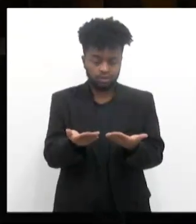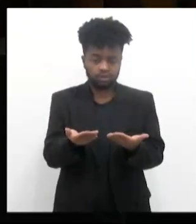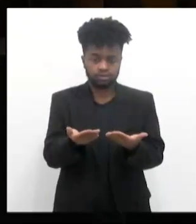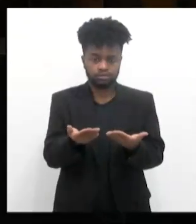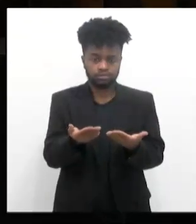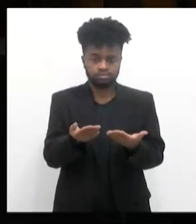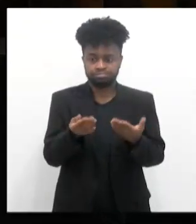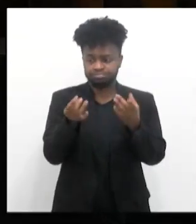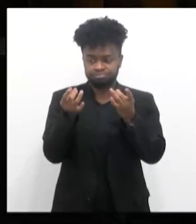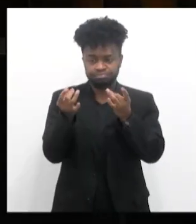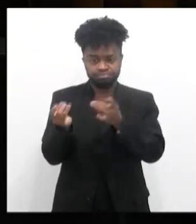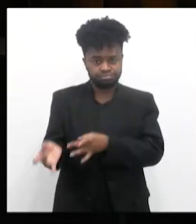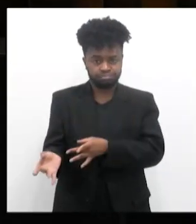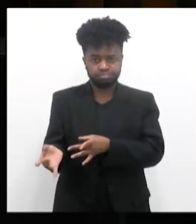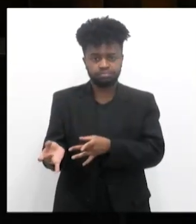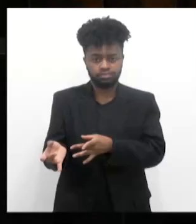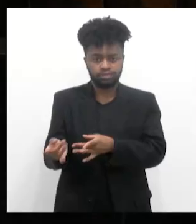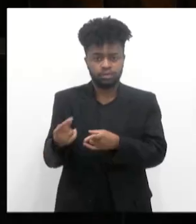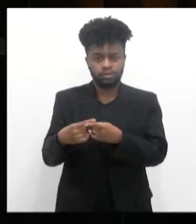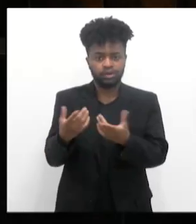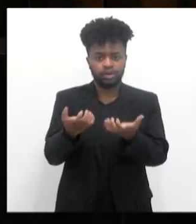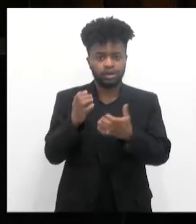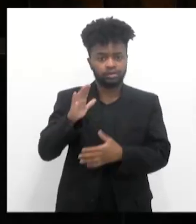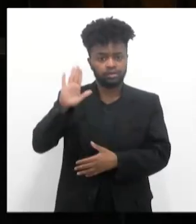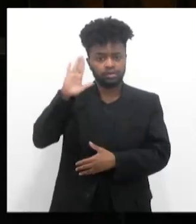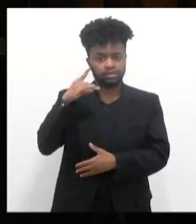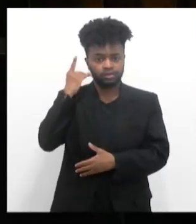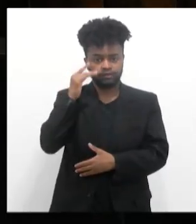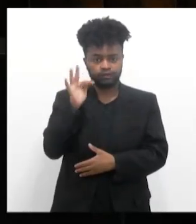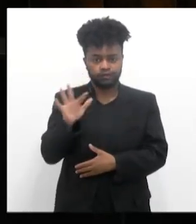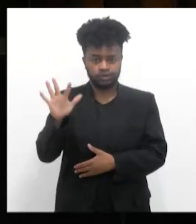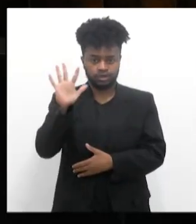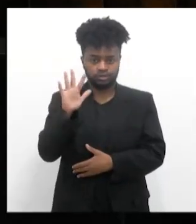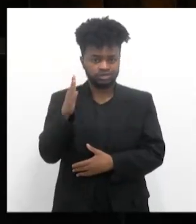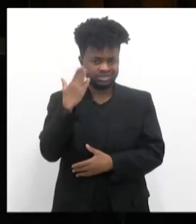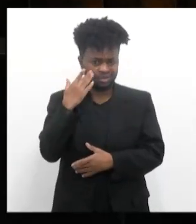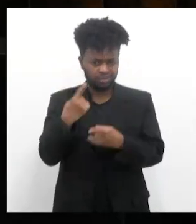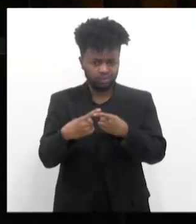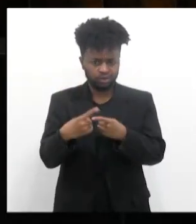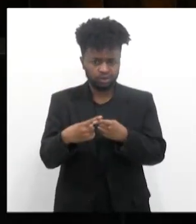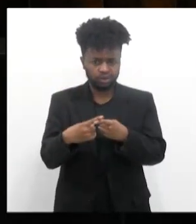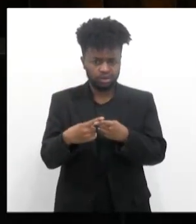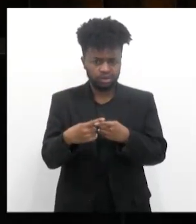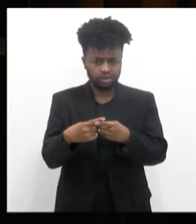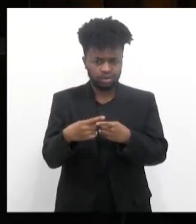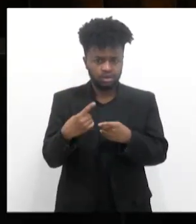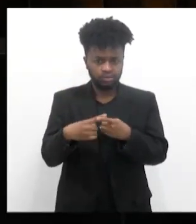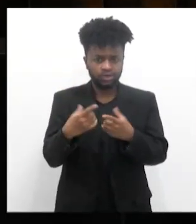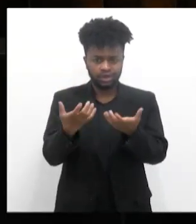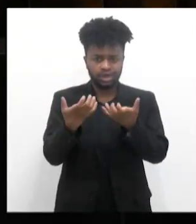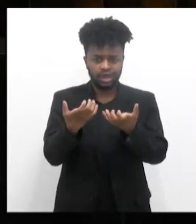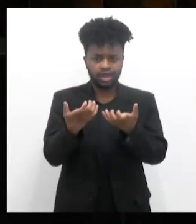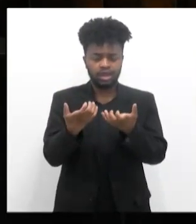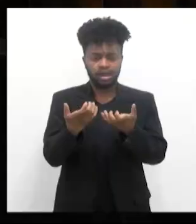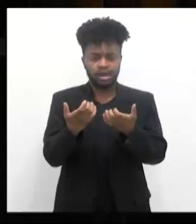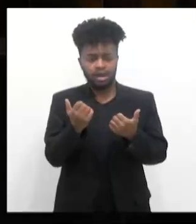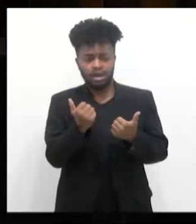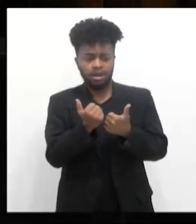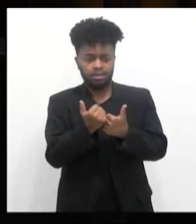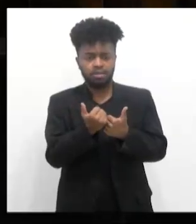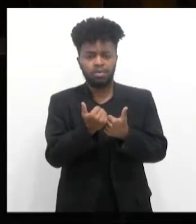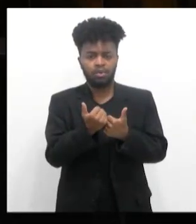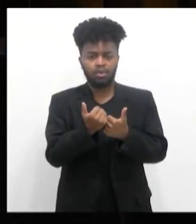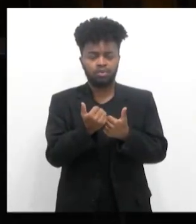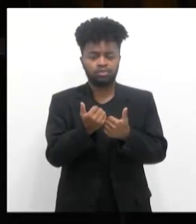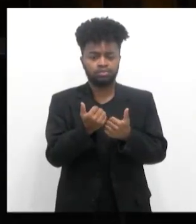ele vai largar o mandato no meio para ser candidato a deputado federal. Sabe para quê? Para ter foro privilegiado, porque ele sabe que vai dar